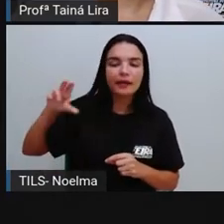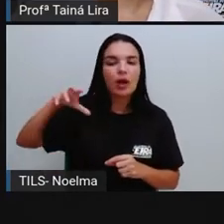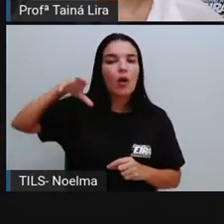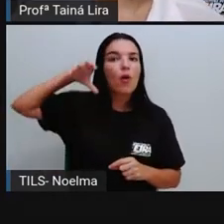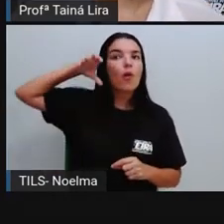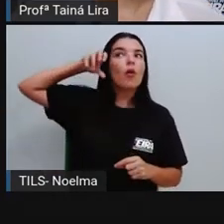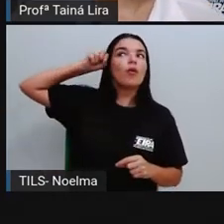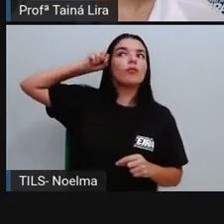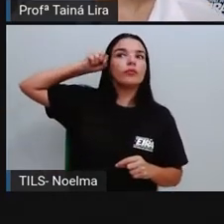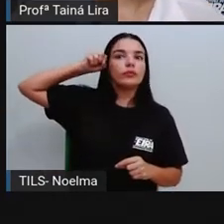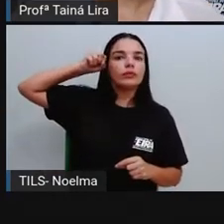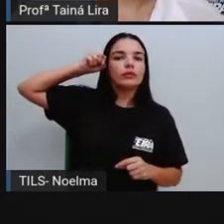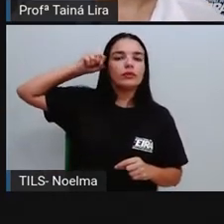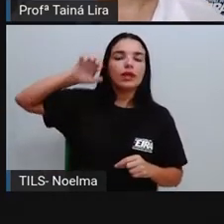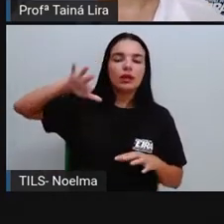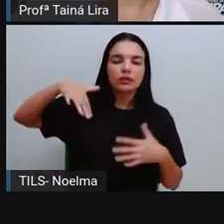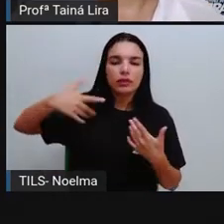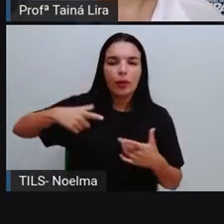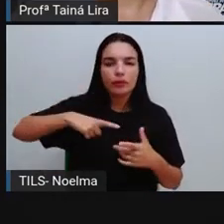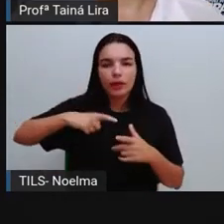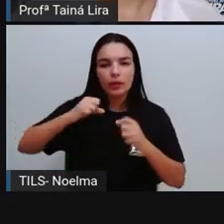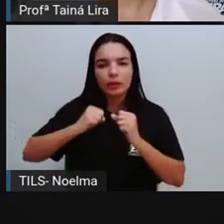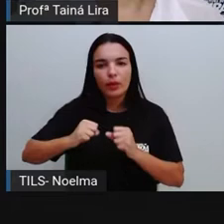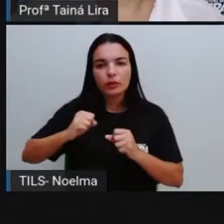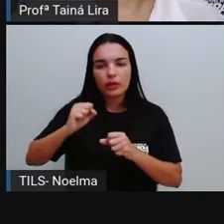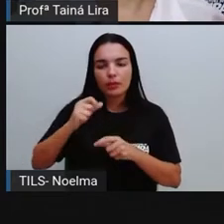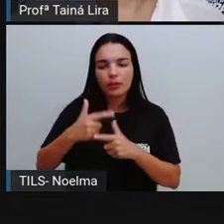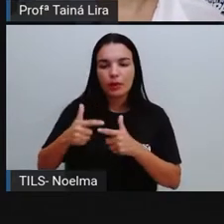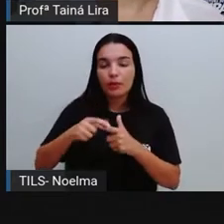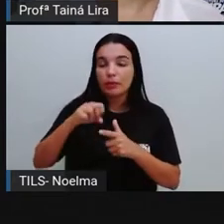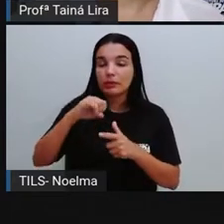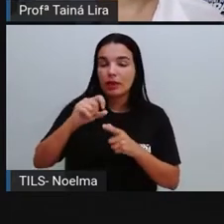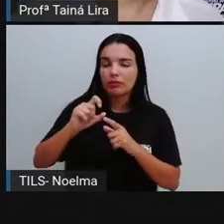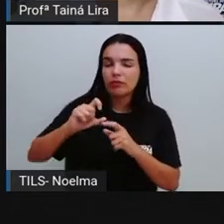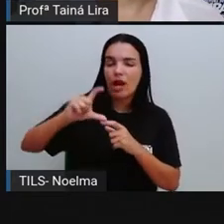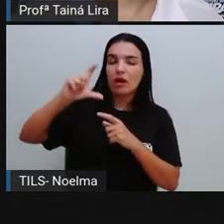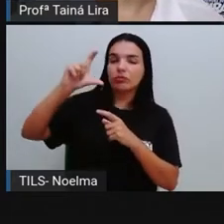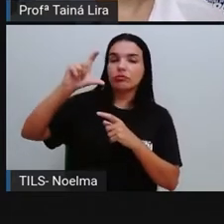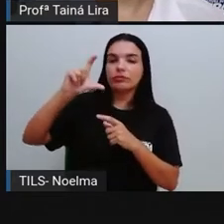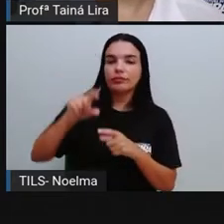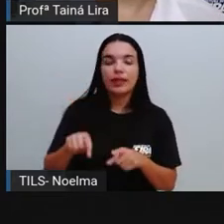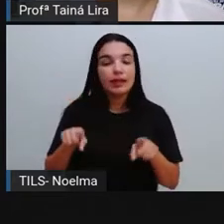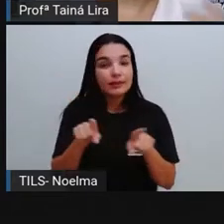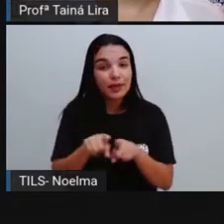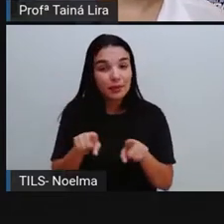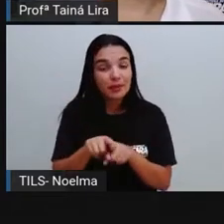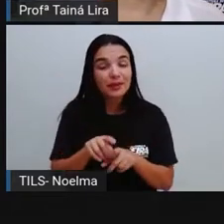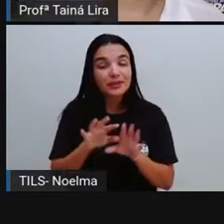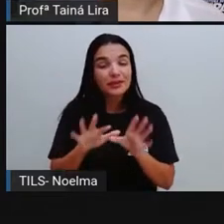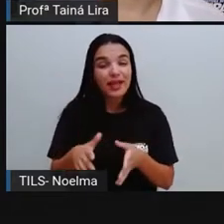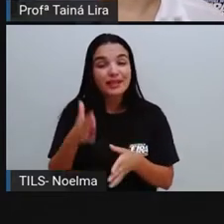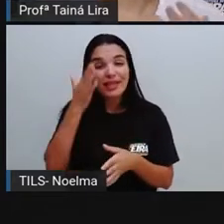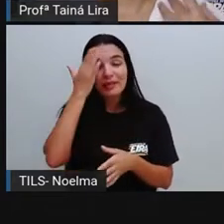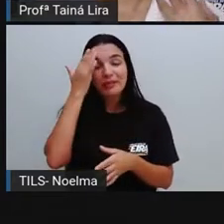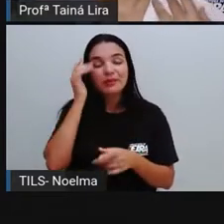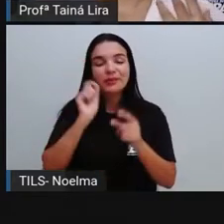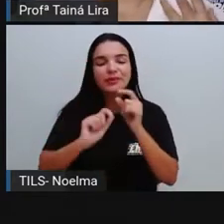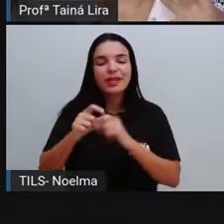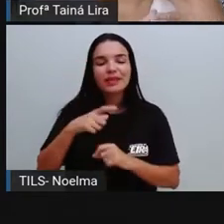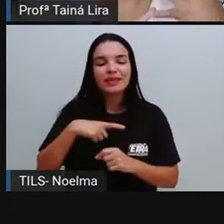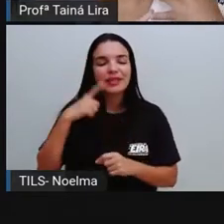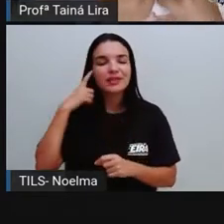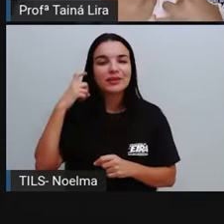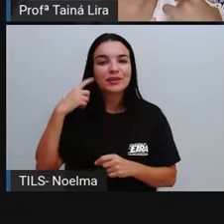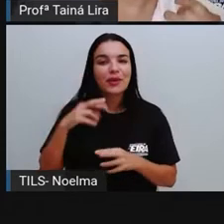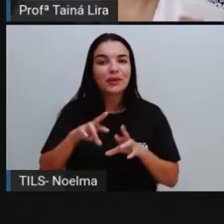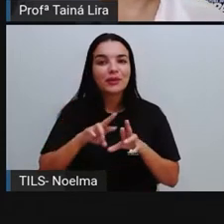tá? E aí a gente também já viu que a gente pode produzir sons de várias maneiras. Então, eu